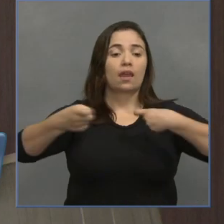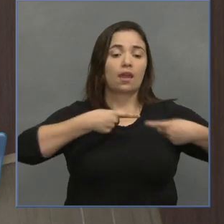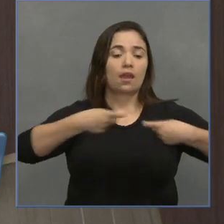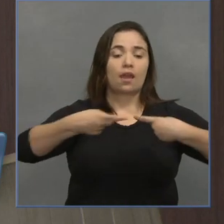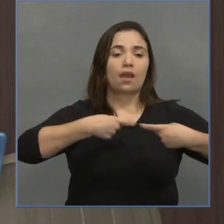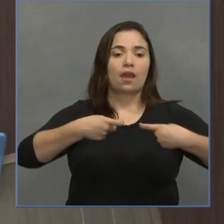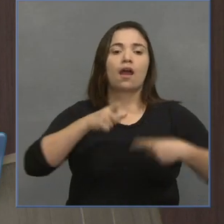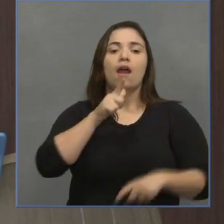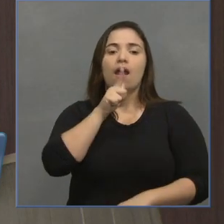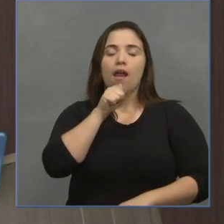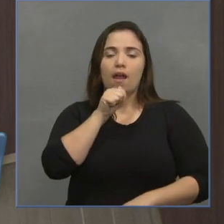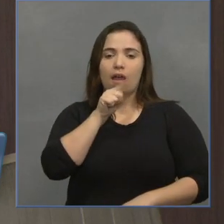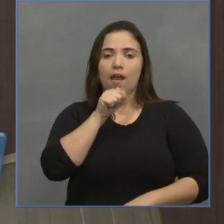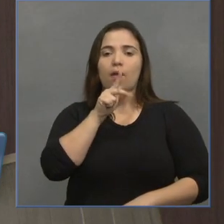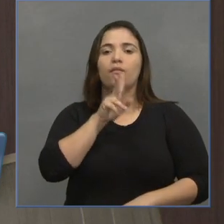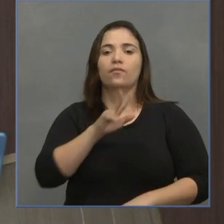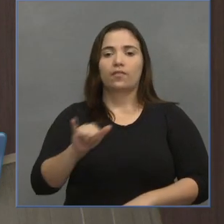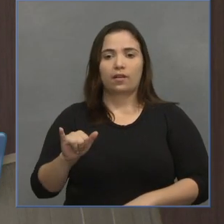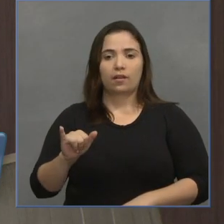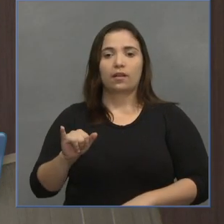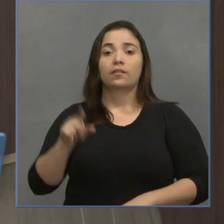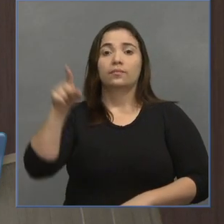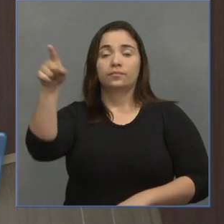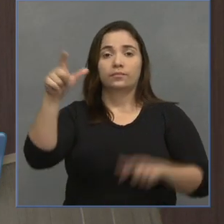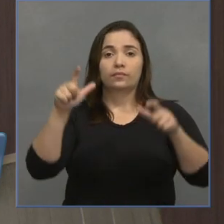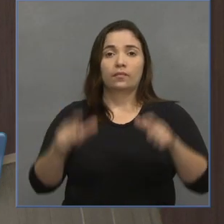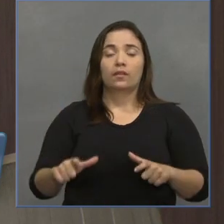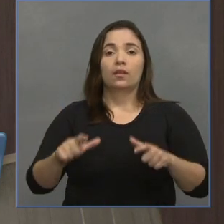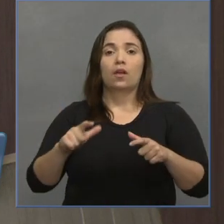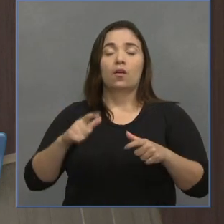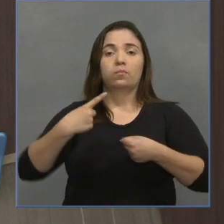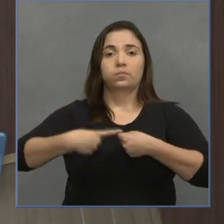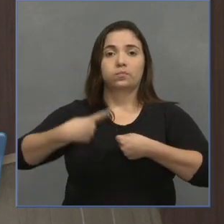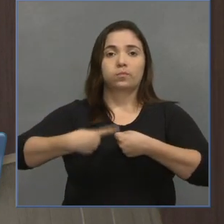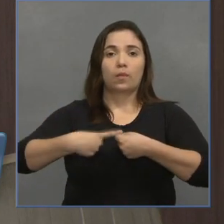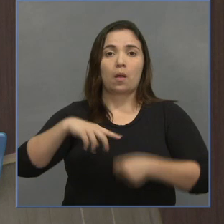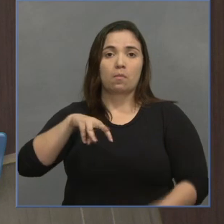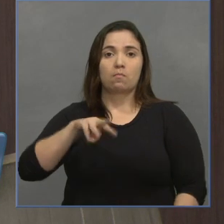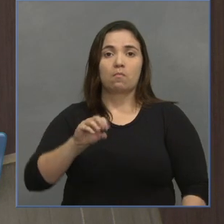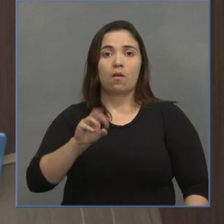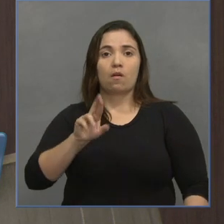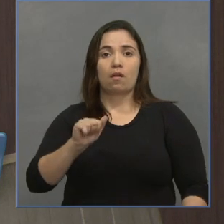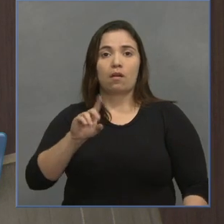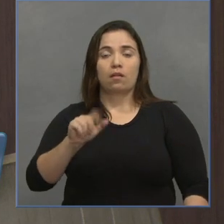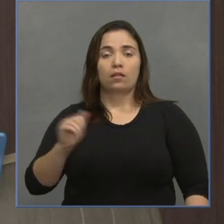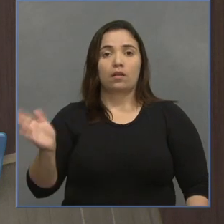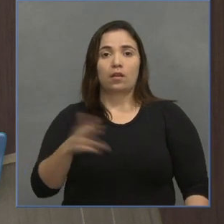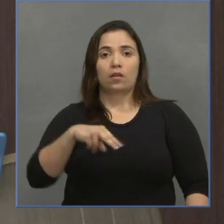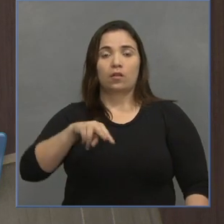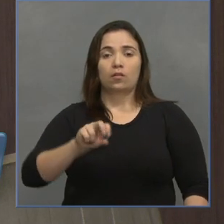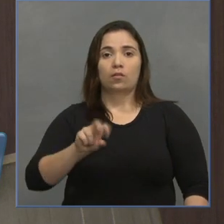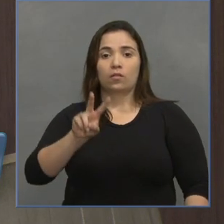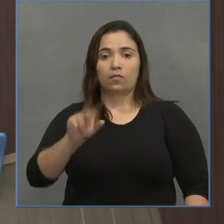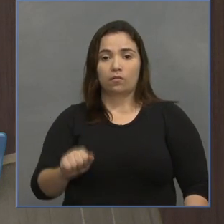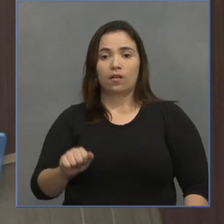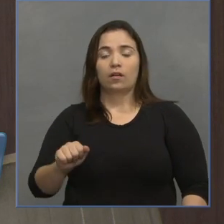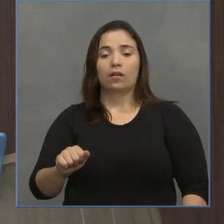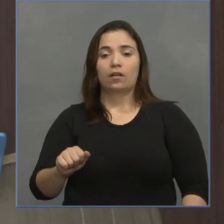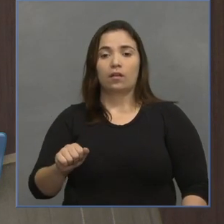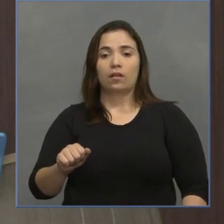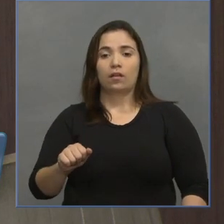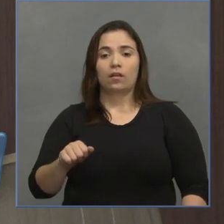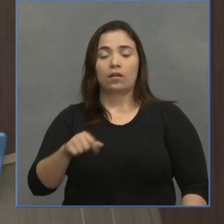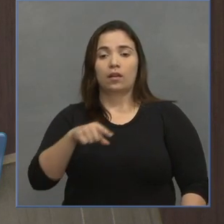Mais recentemente, a comunidade de Uiraponga, lá em Morada Nova, ela cortou o canal, porque o canal disse assim: nós estamos